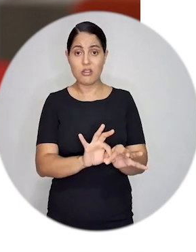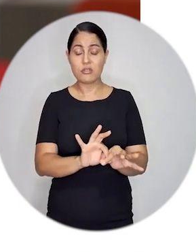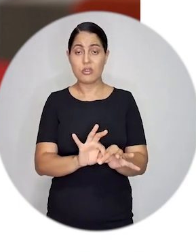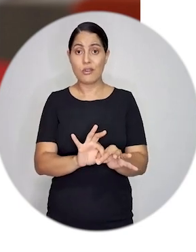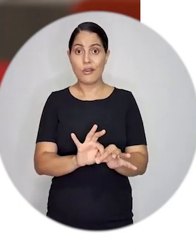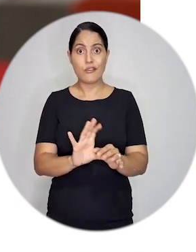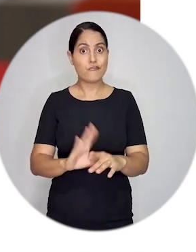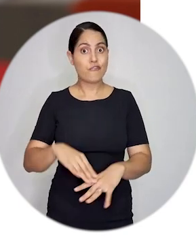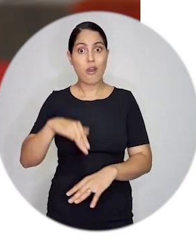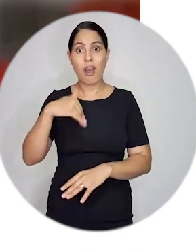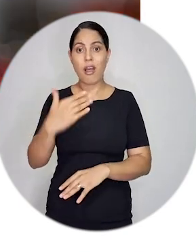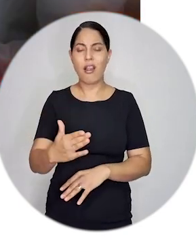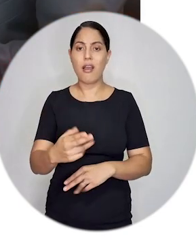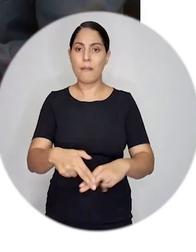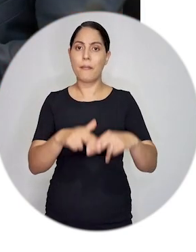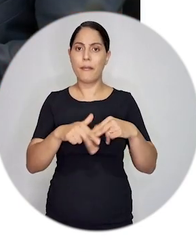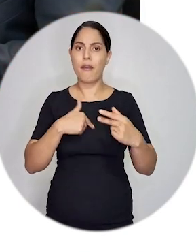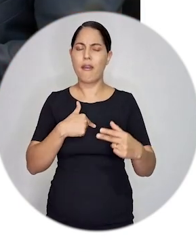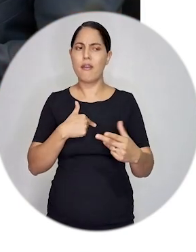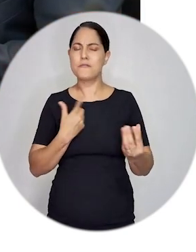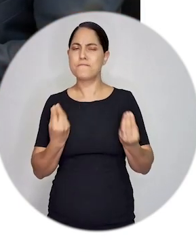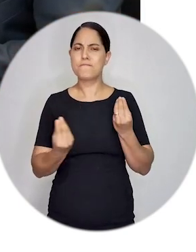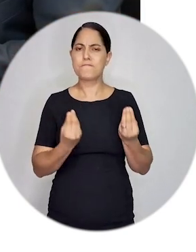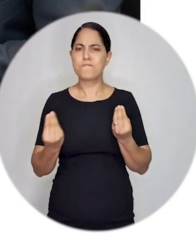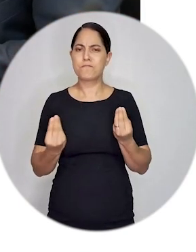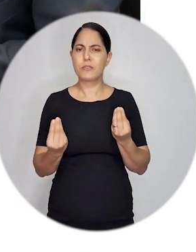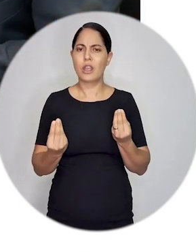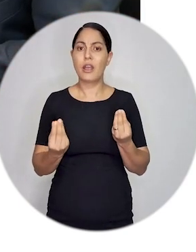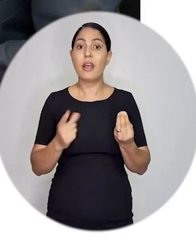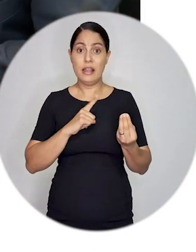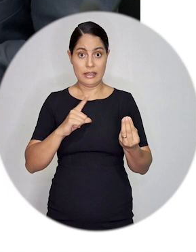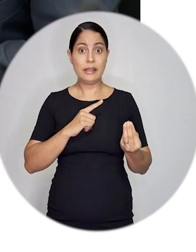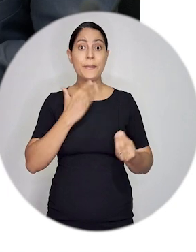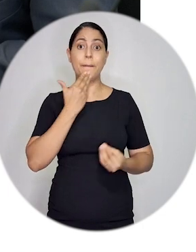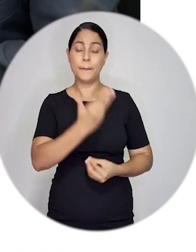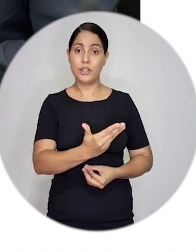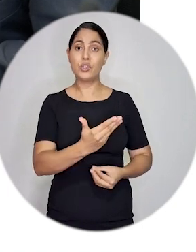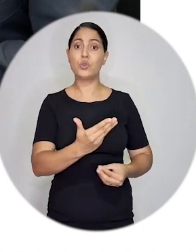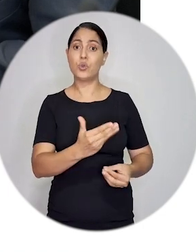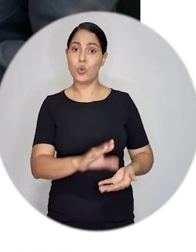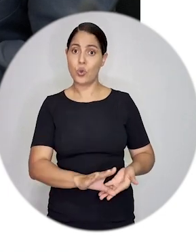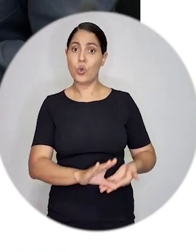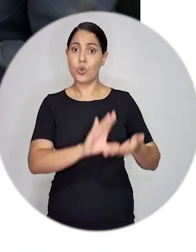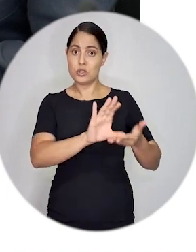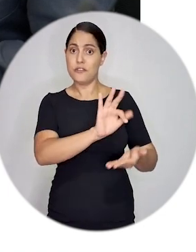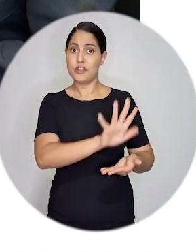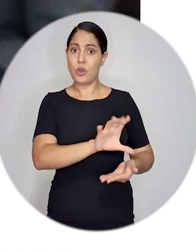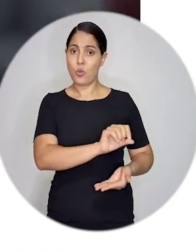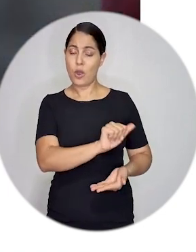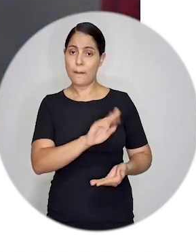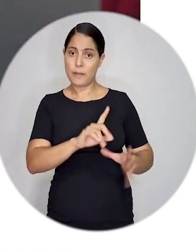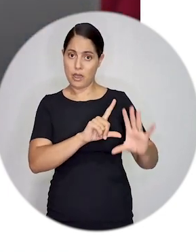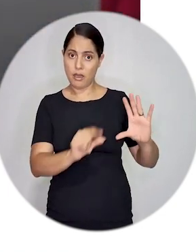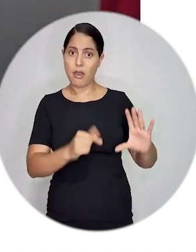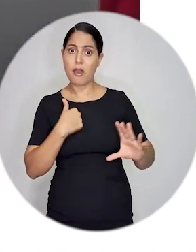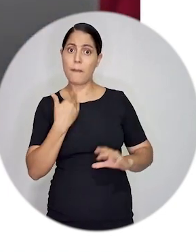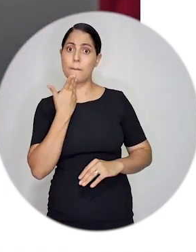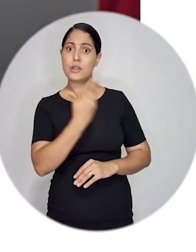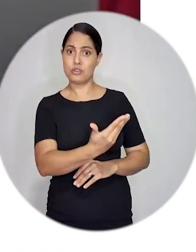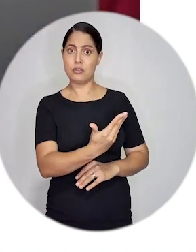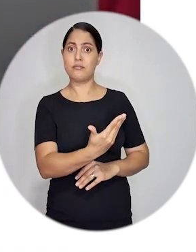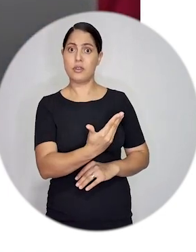eu tive o cuidado de solicitar a manifestação do Conselho Federal da OAB. O processo estava sob